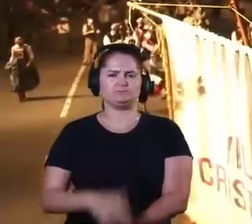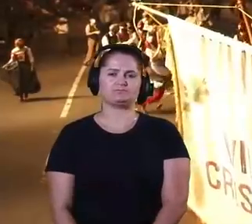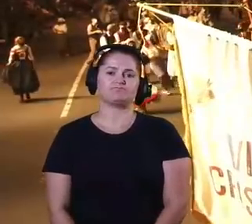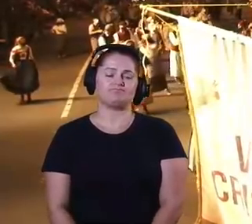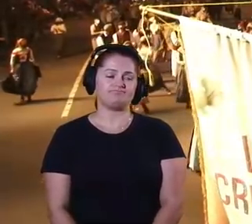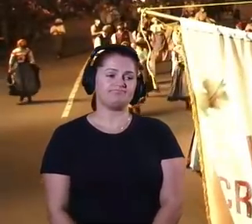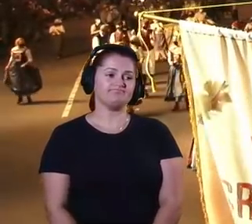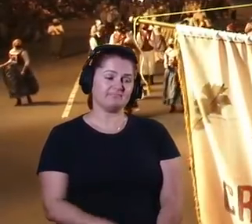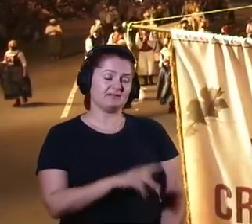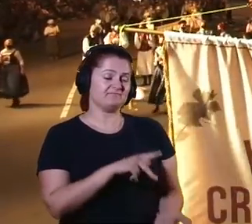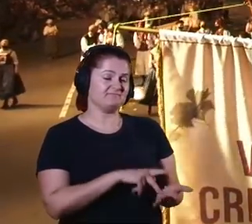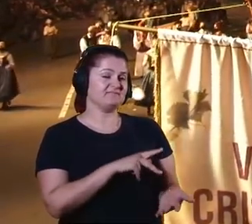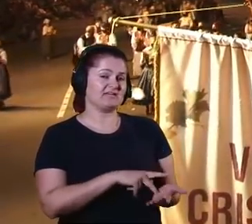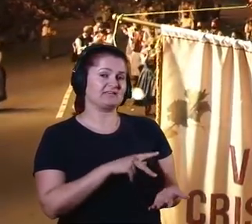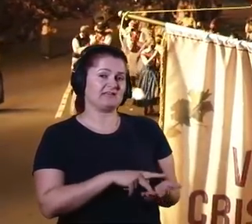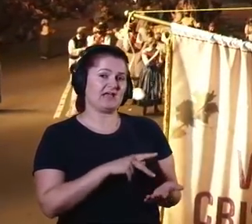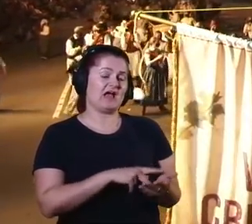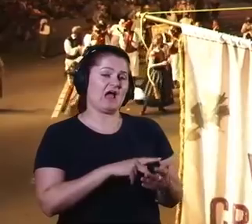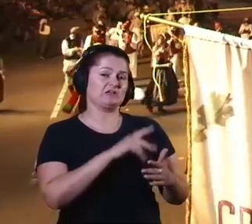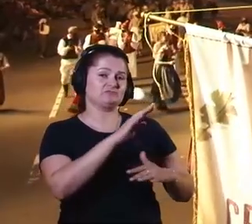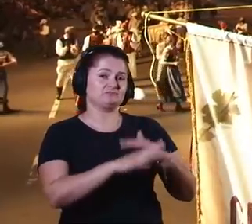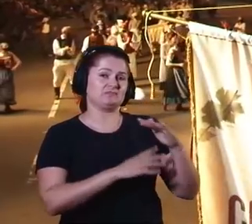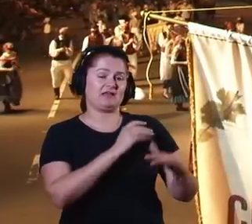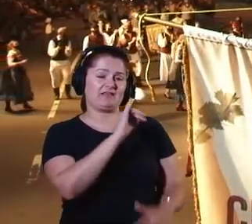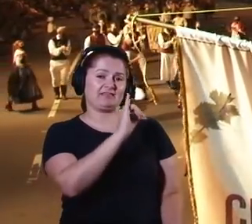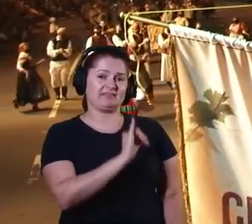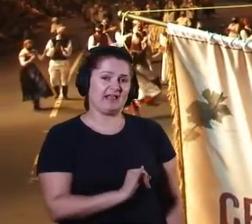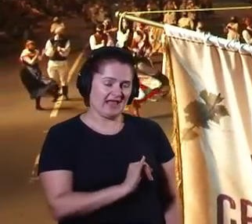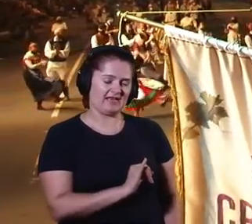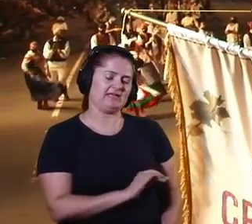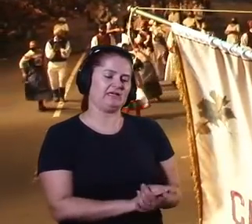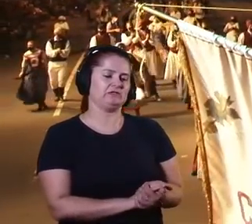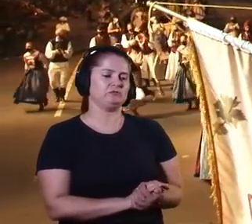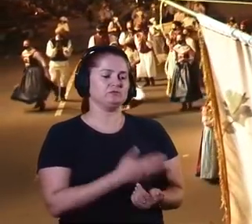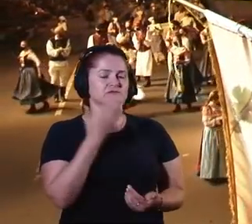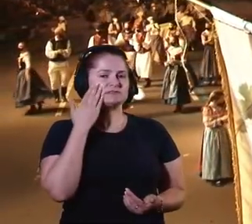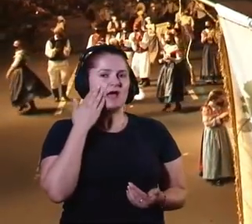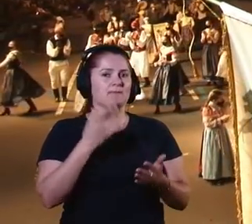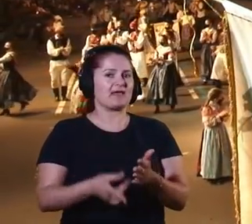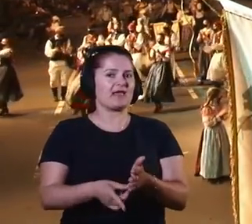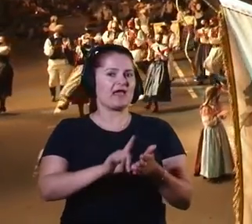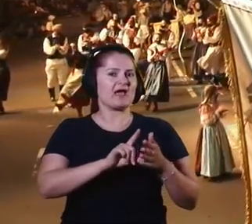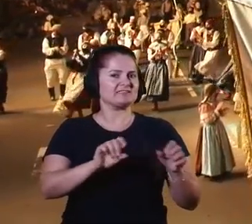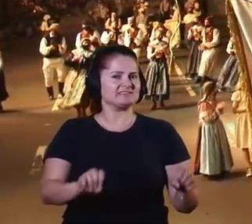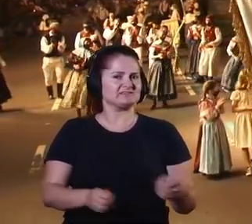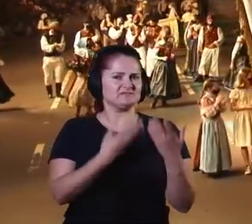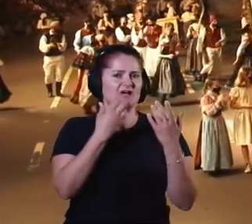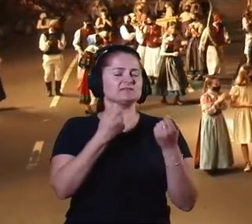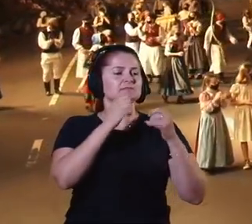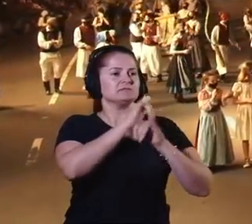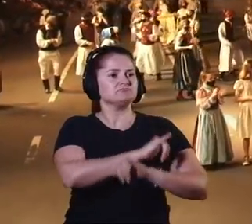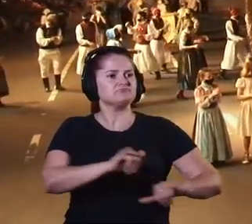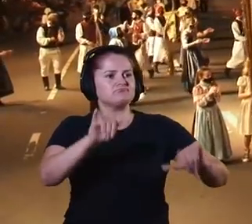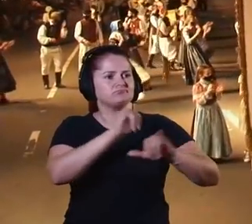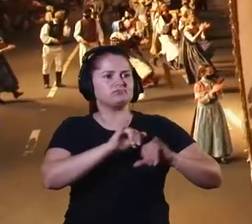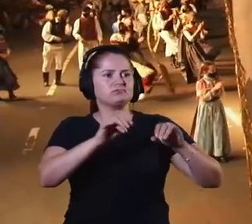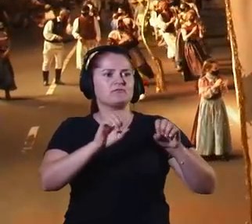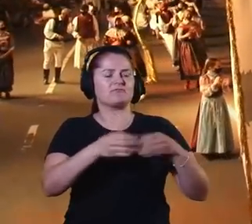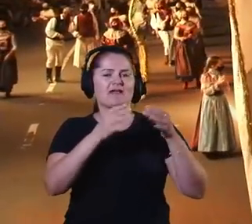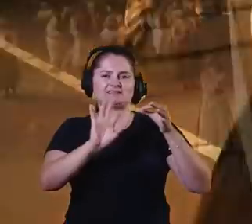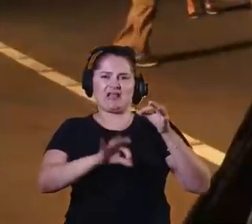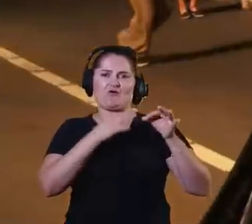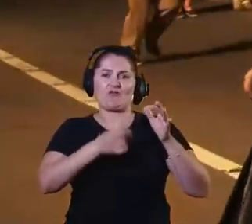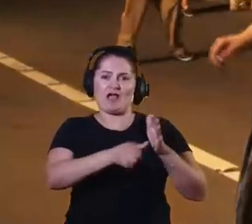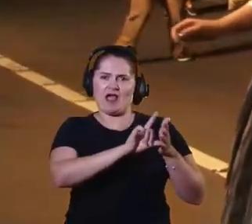tiveram, né? Uma parceria muito grande, divulgação do evento anterior à festa. Mas como é que é para as soberanas,